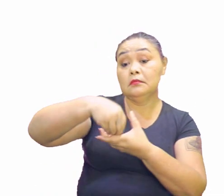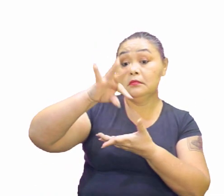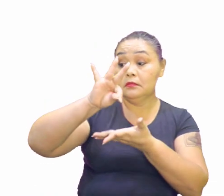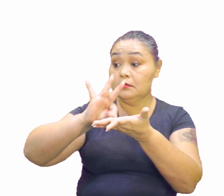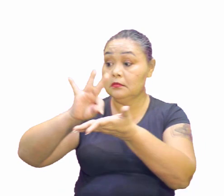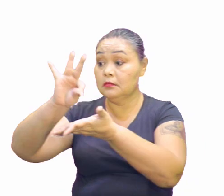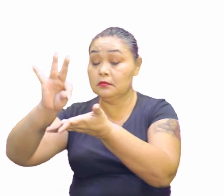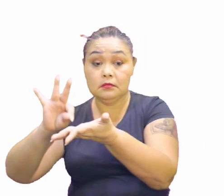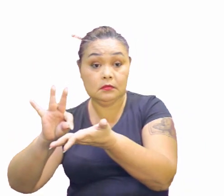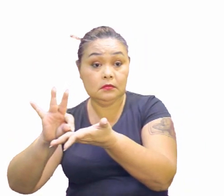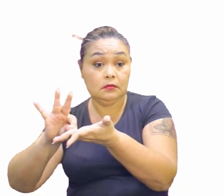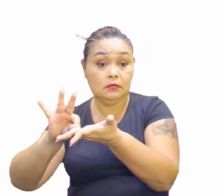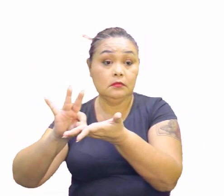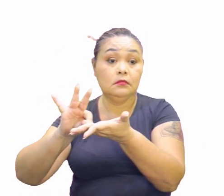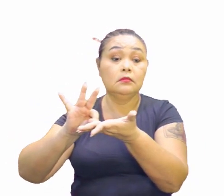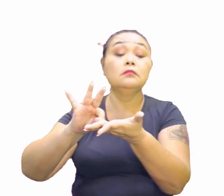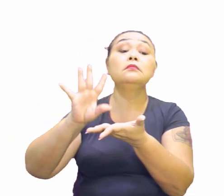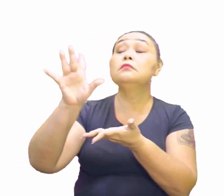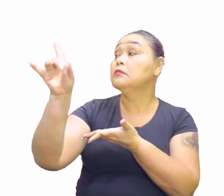Intertexto.